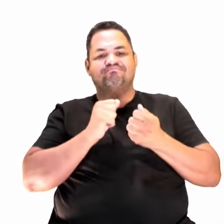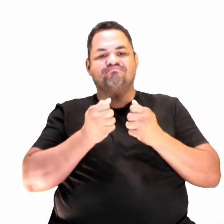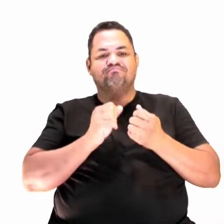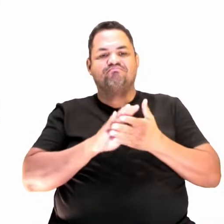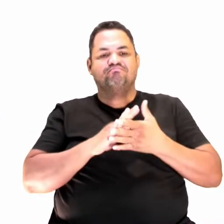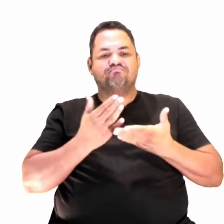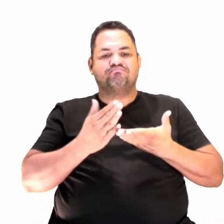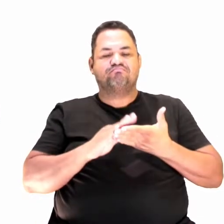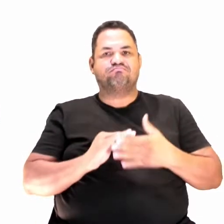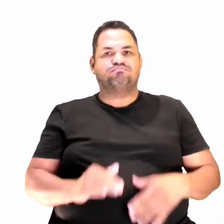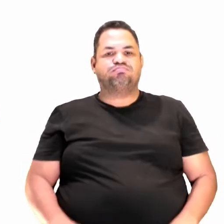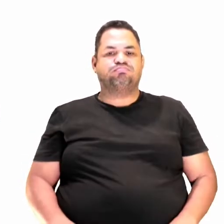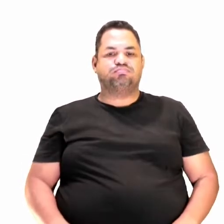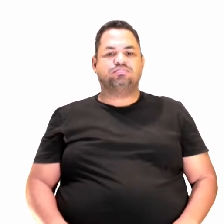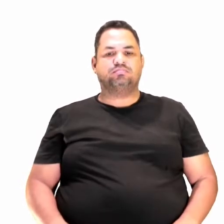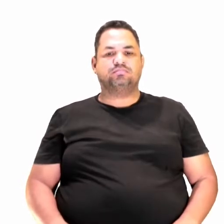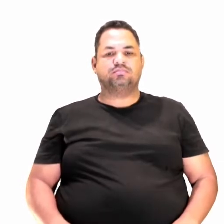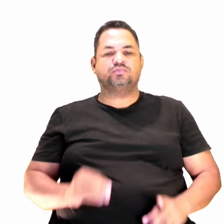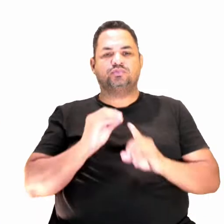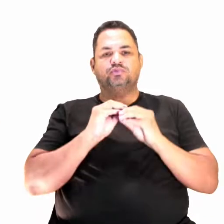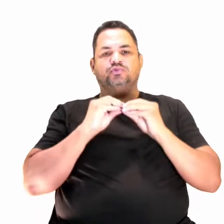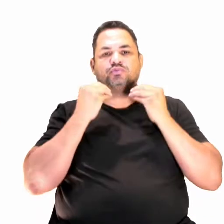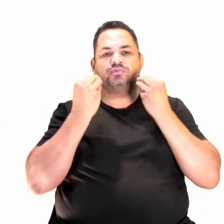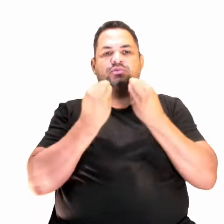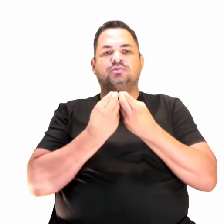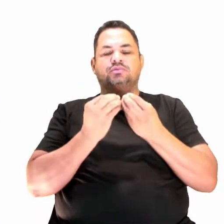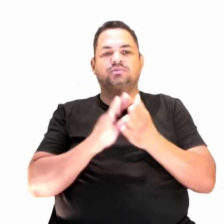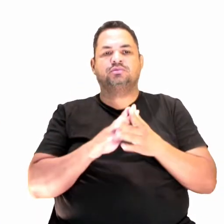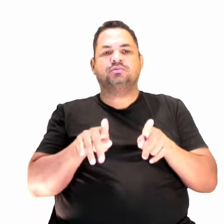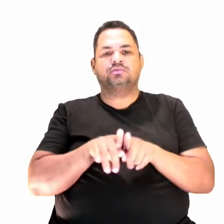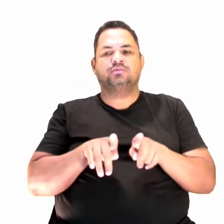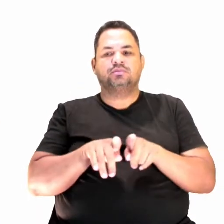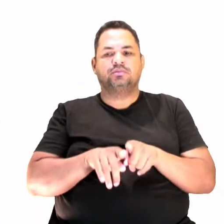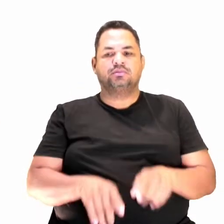de substâncias.